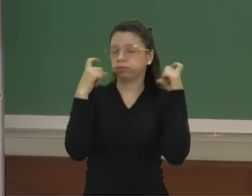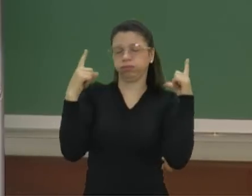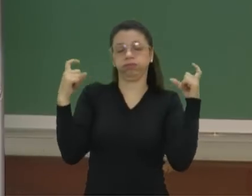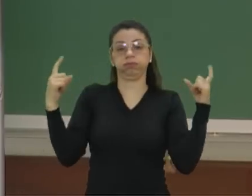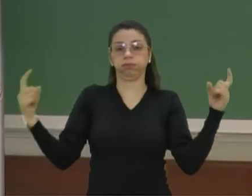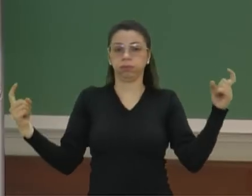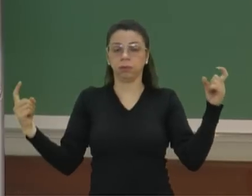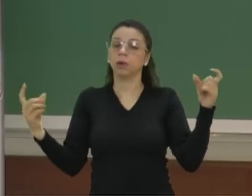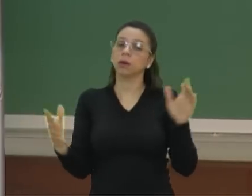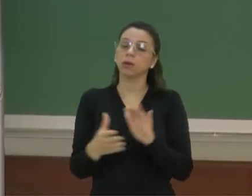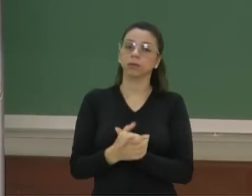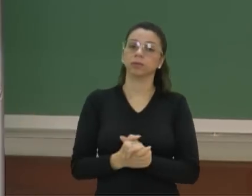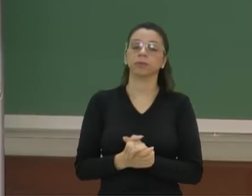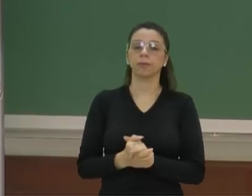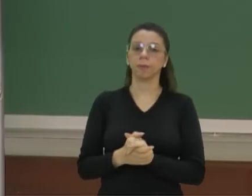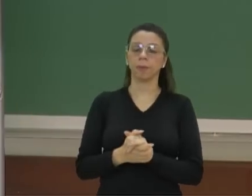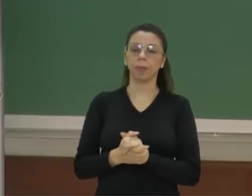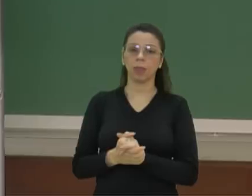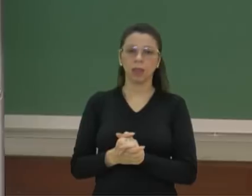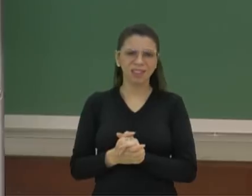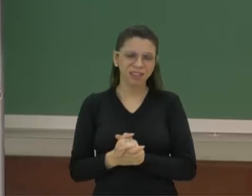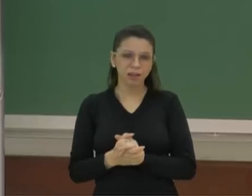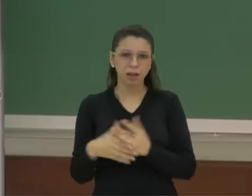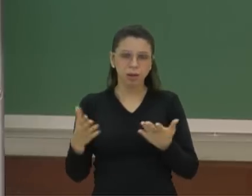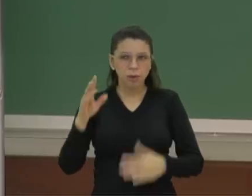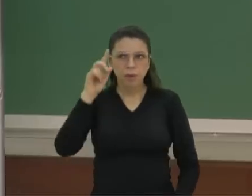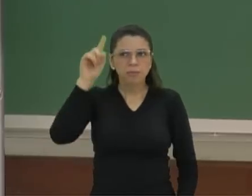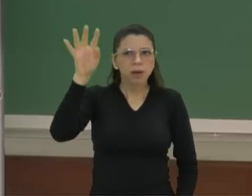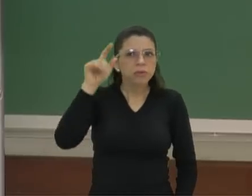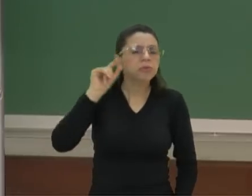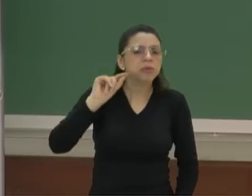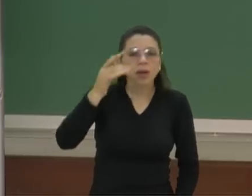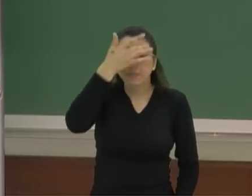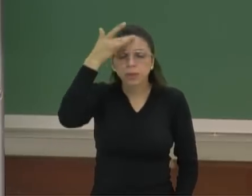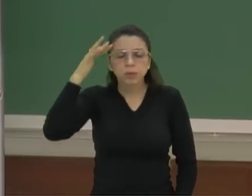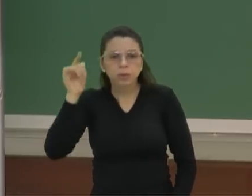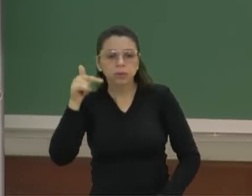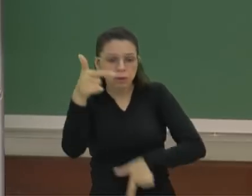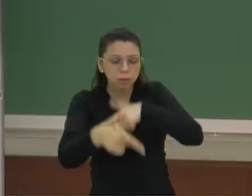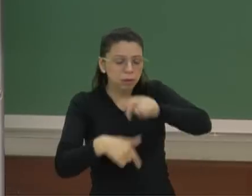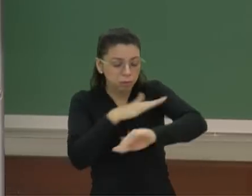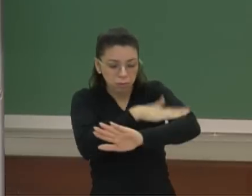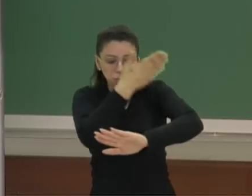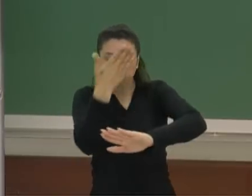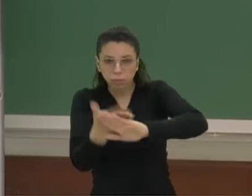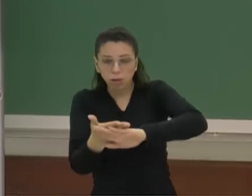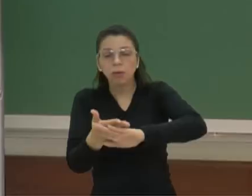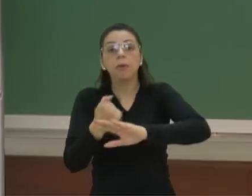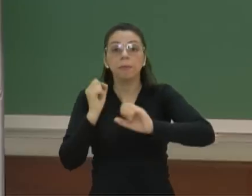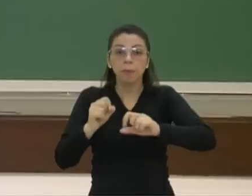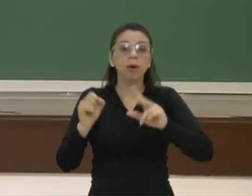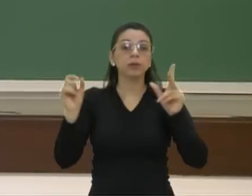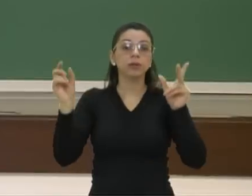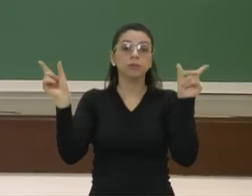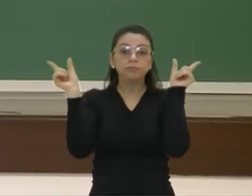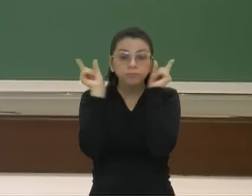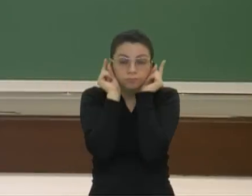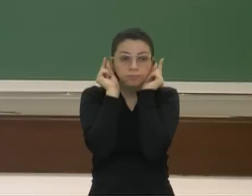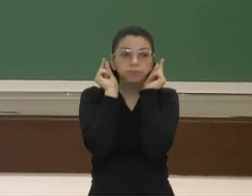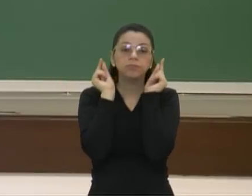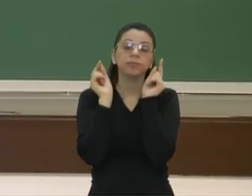alto. Imagina ele exposto isso todo dia, ele pode perder a audição. Então, existem equipamentos, onde a gente vai